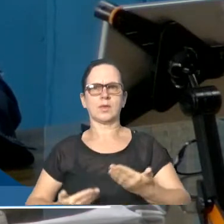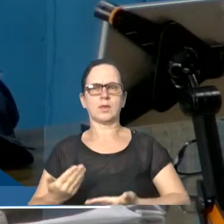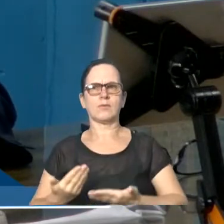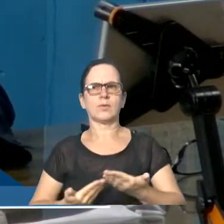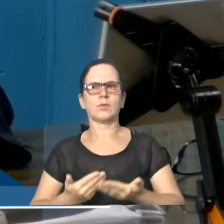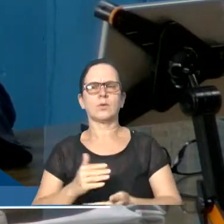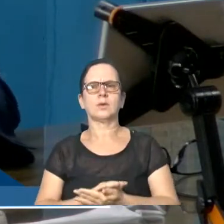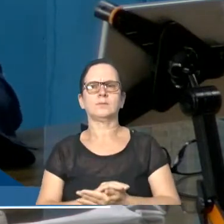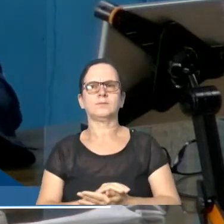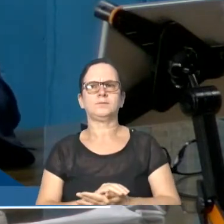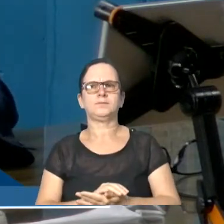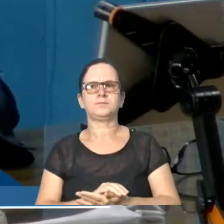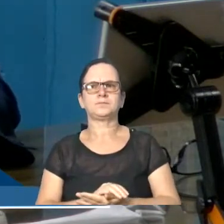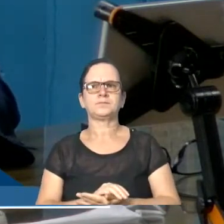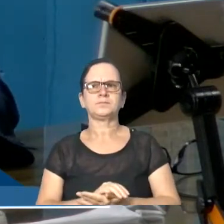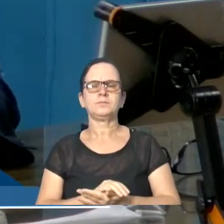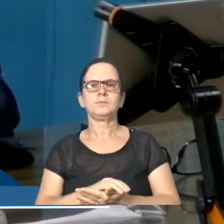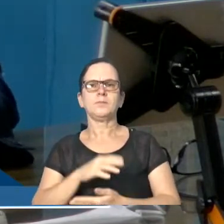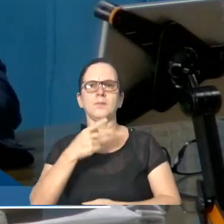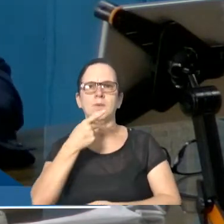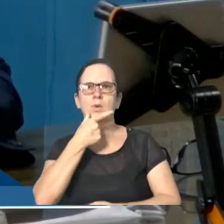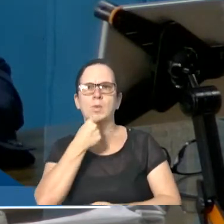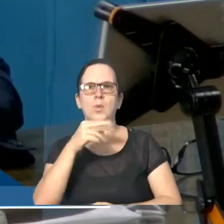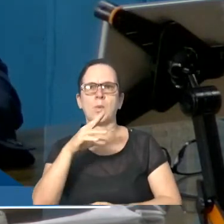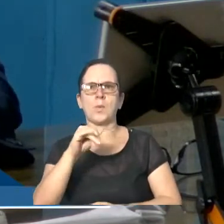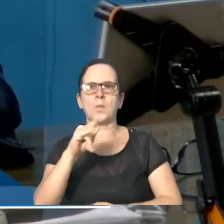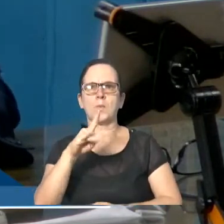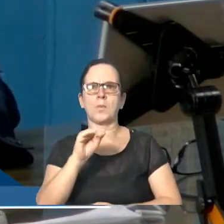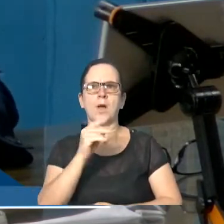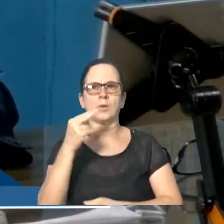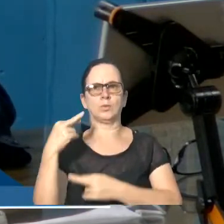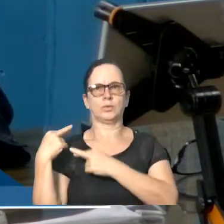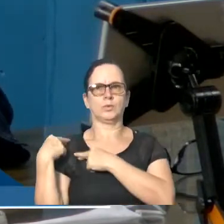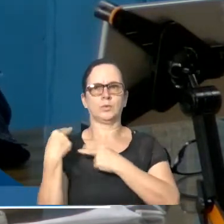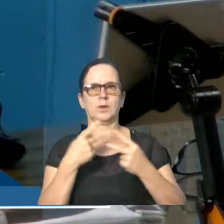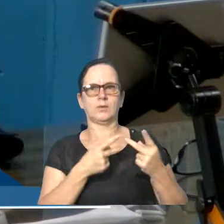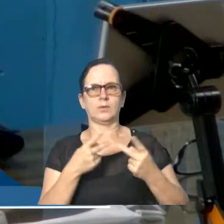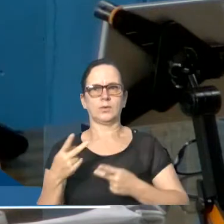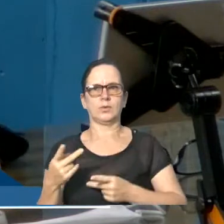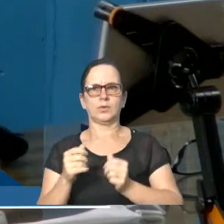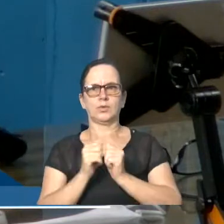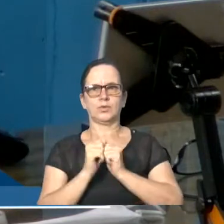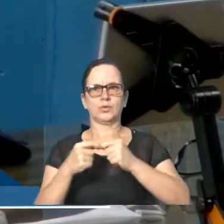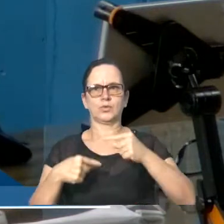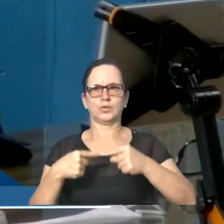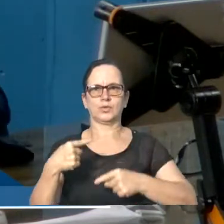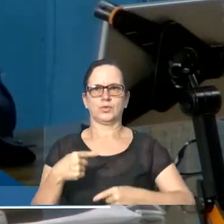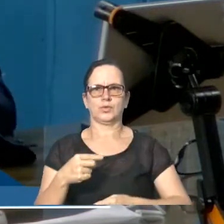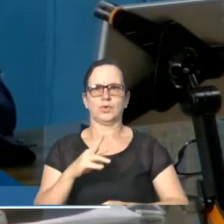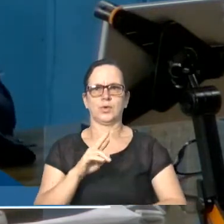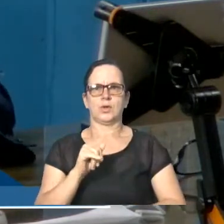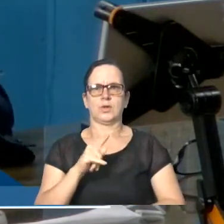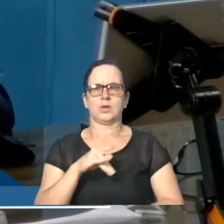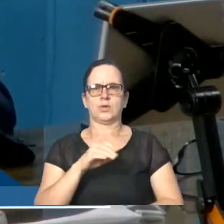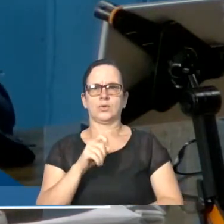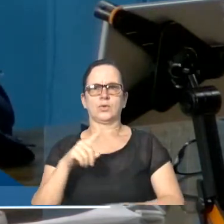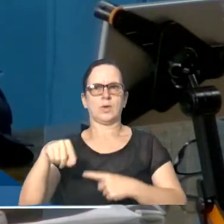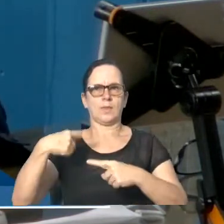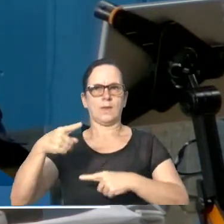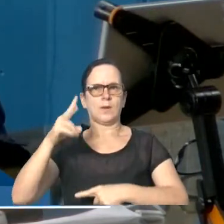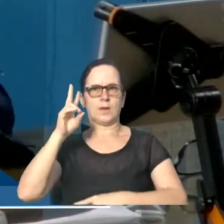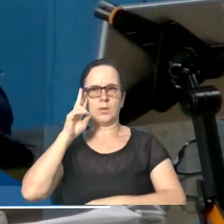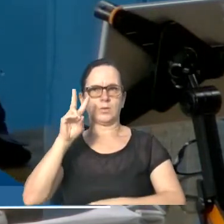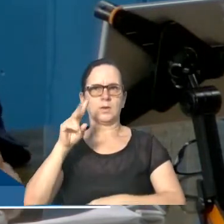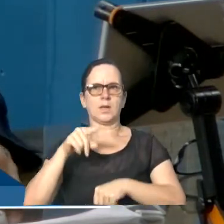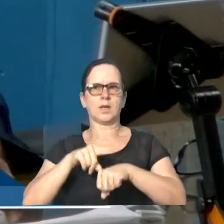sindicato, do CIDPMC, Paula Buquerque, estaremos, acredito que todos os 15 vereadores, discutindo em relação ao reajuste deles na próxima segunda-feira, às